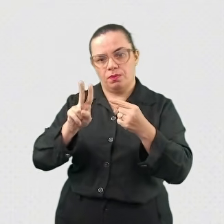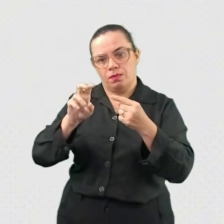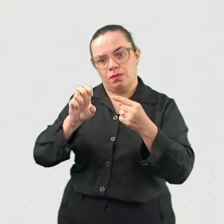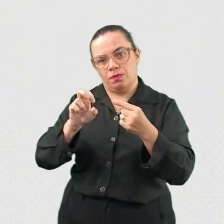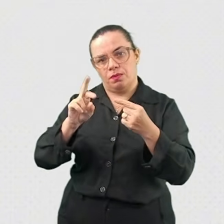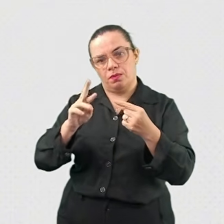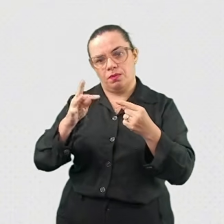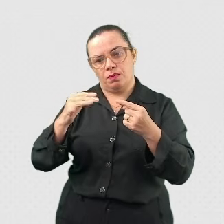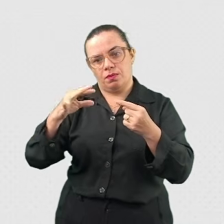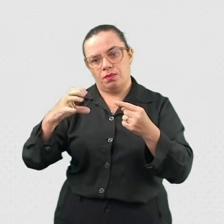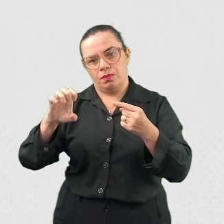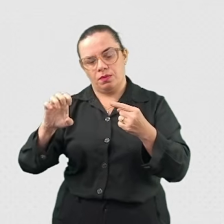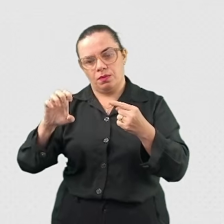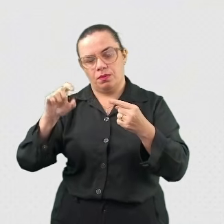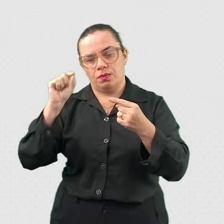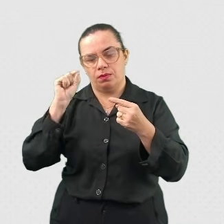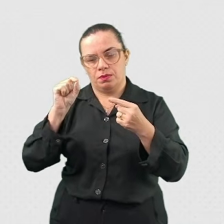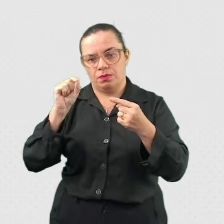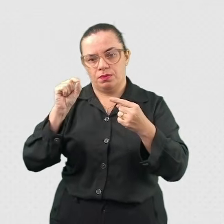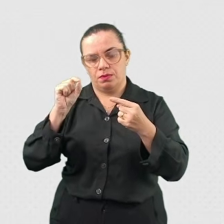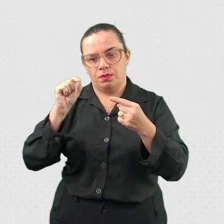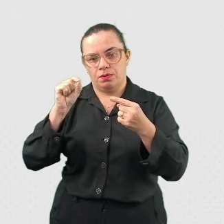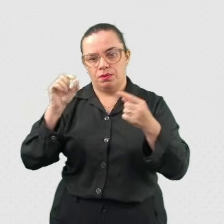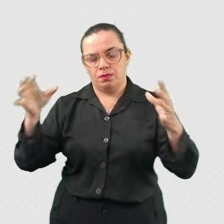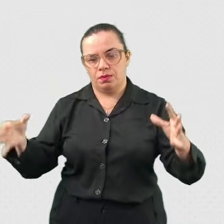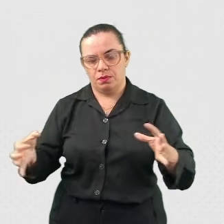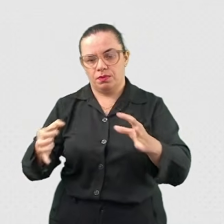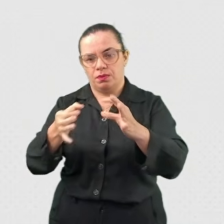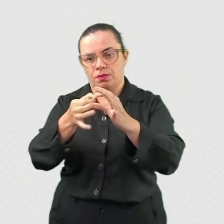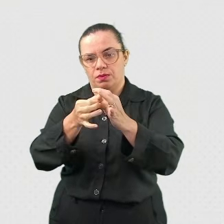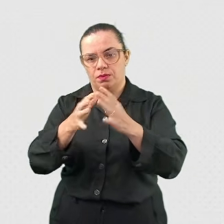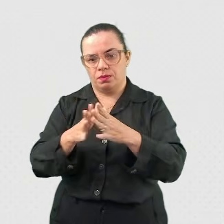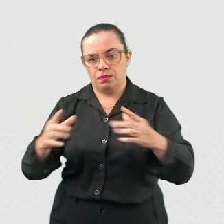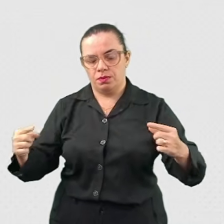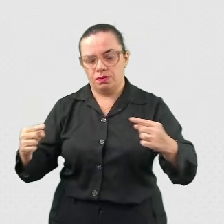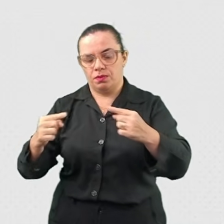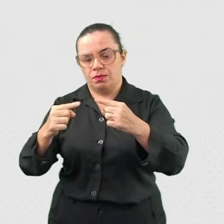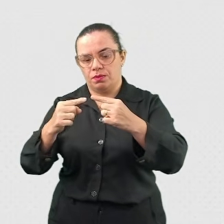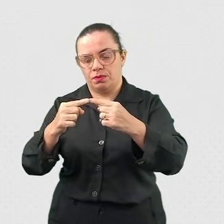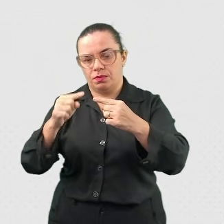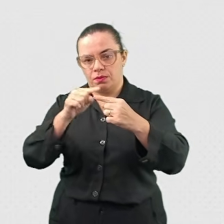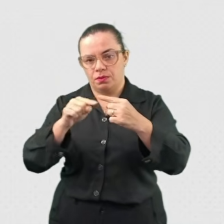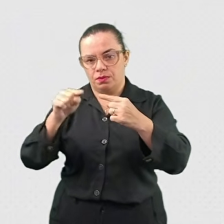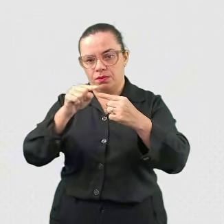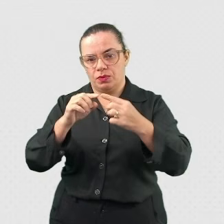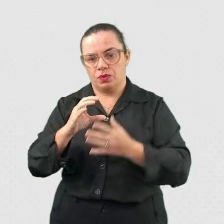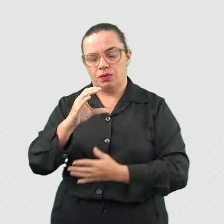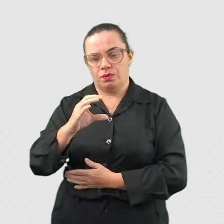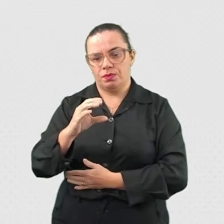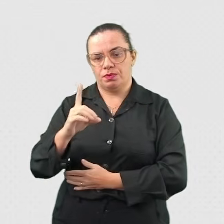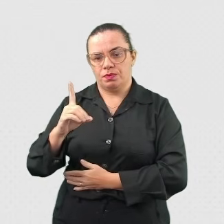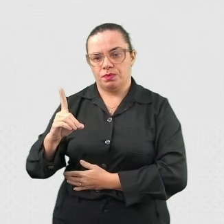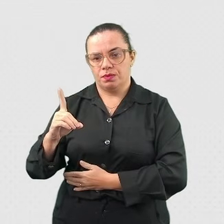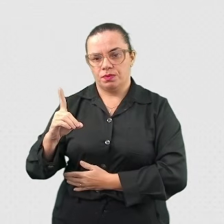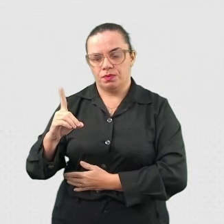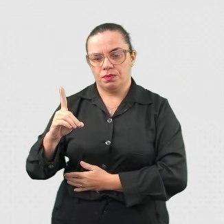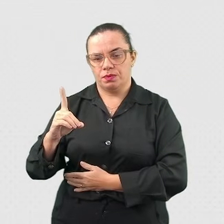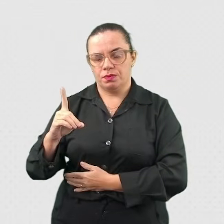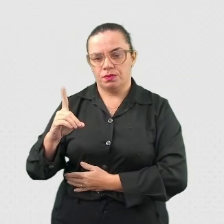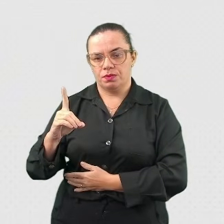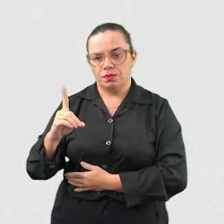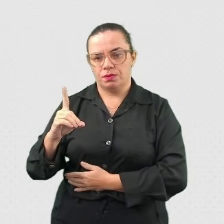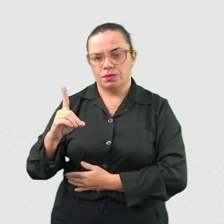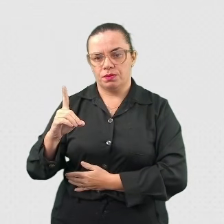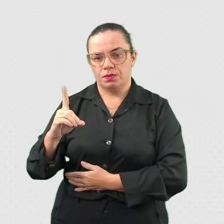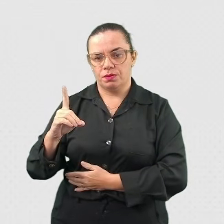você tem aqui o vértice, ele liga um lado ao outro. Então o C, o D, o ponto C,